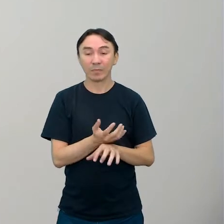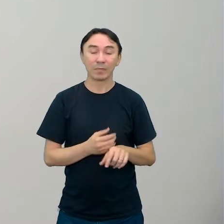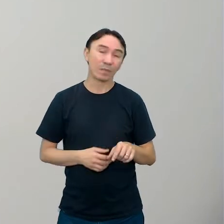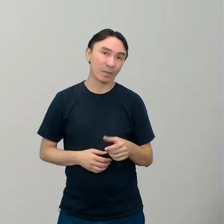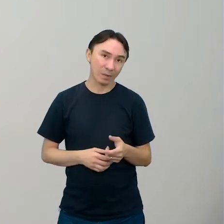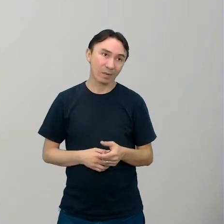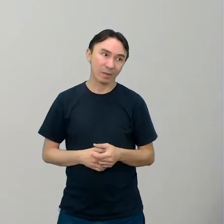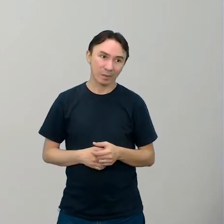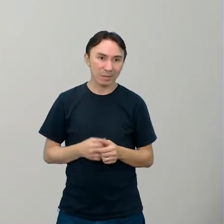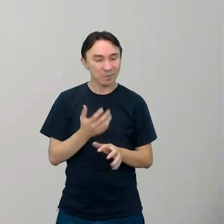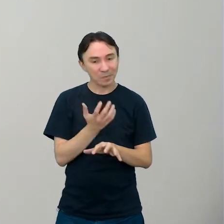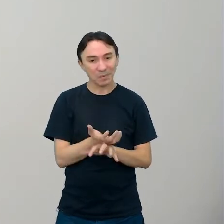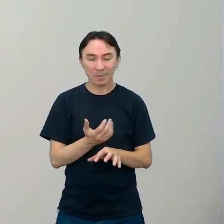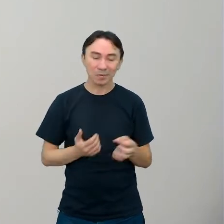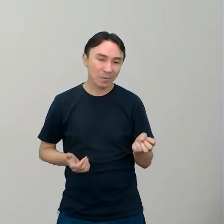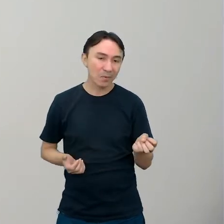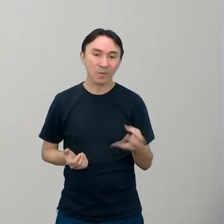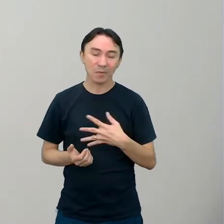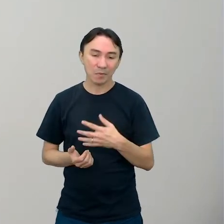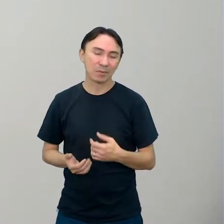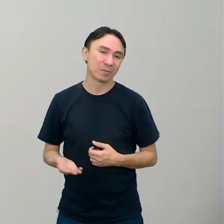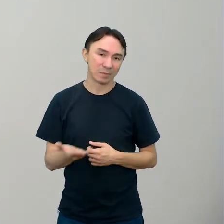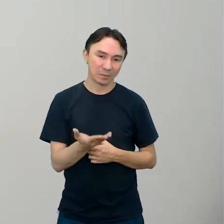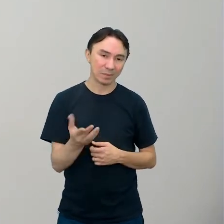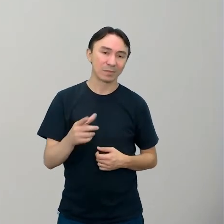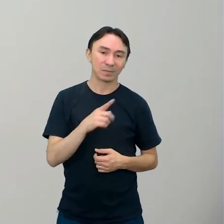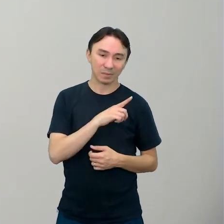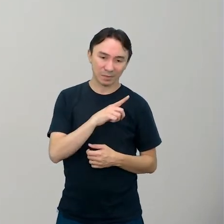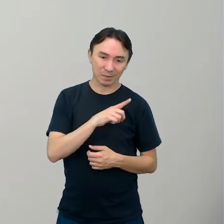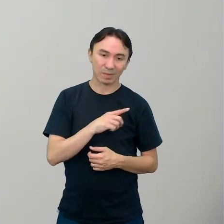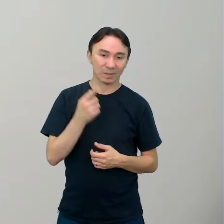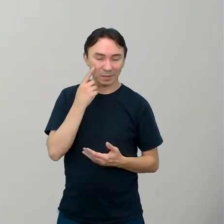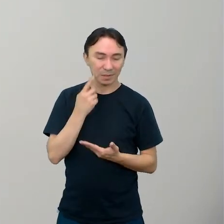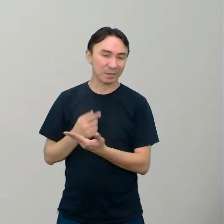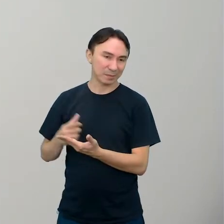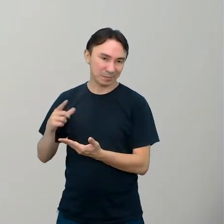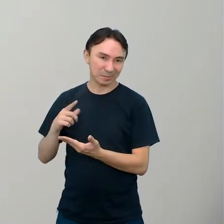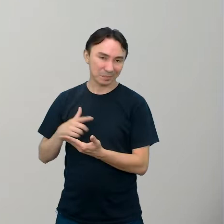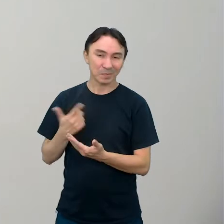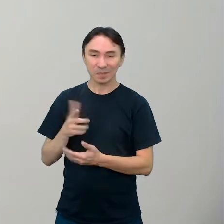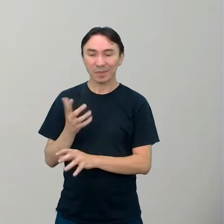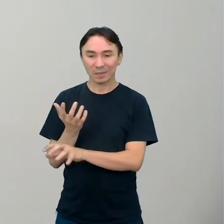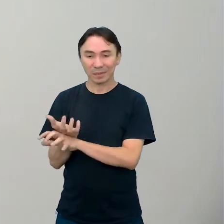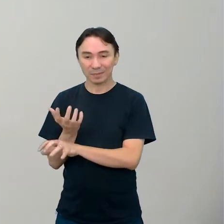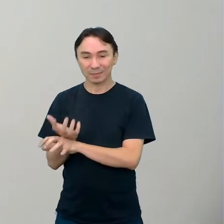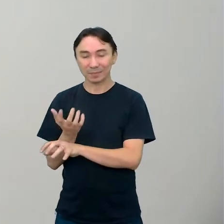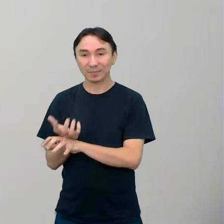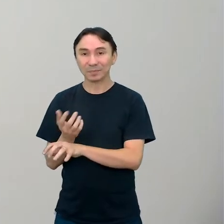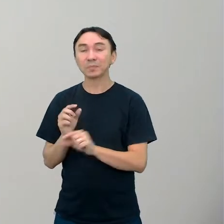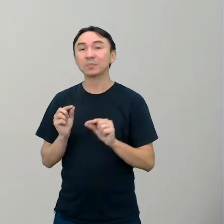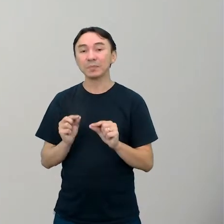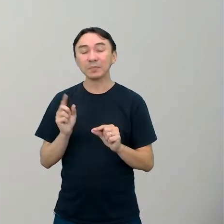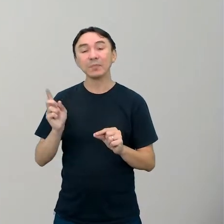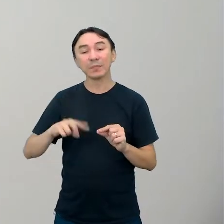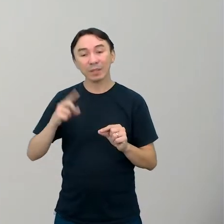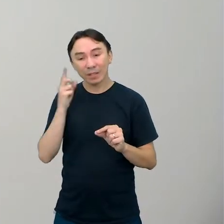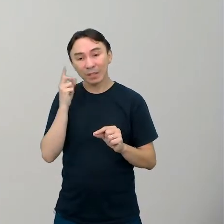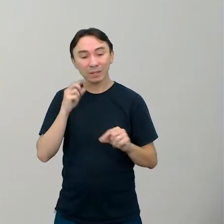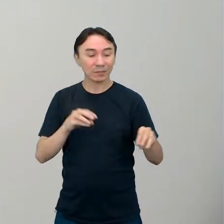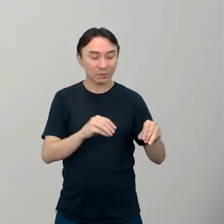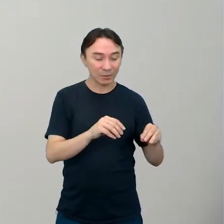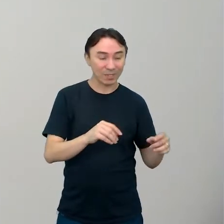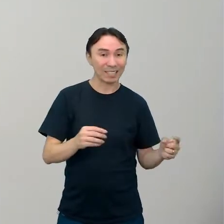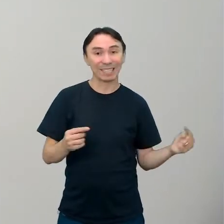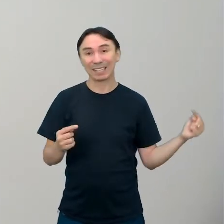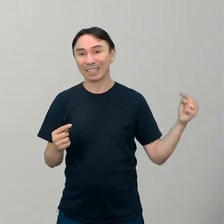componente novo, vocês já me acompanham no componente do solo à célula, mas hoje estou aqui acompanhando a professora Sumaia, que